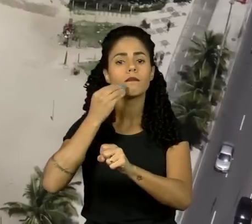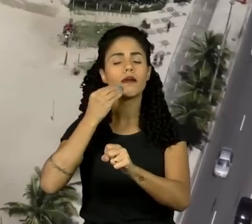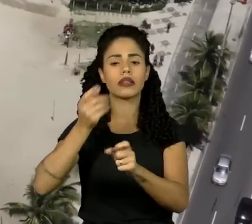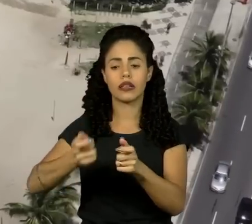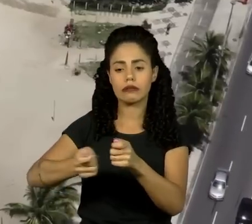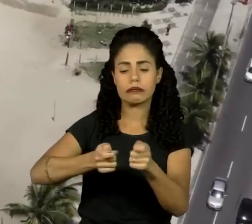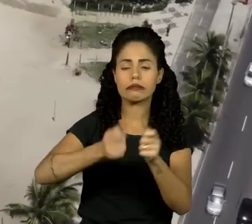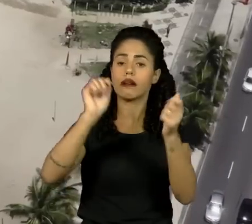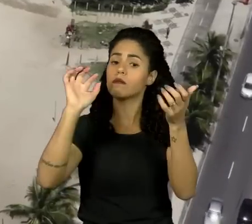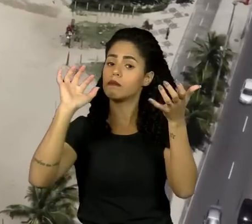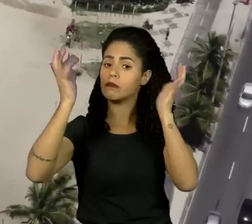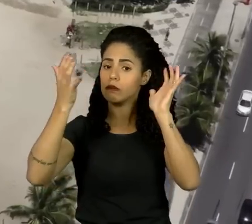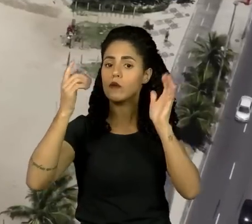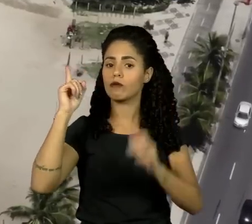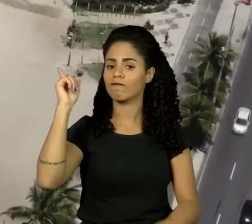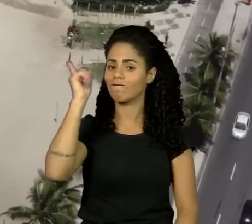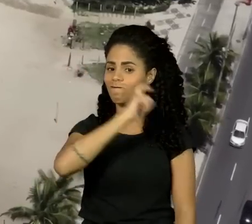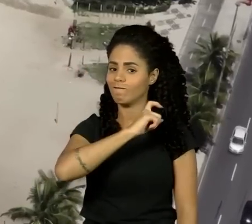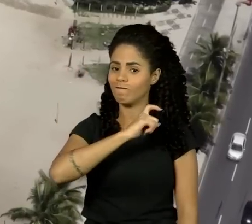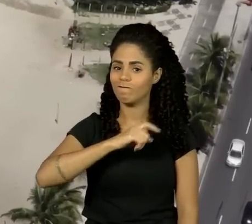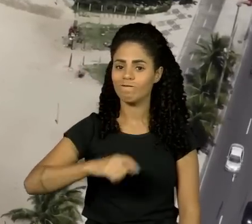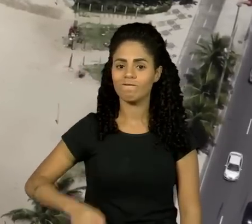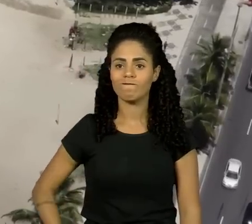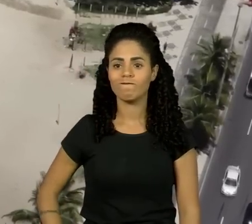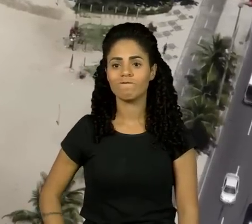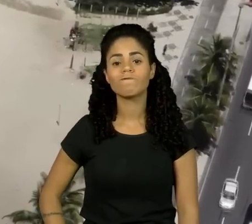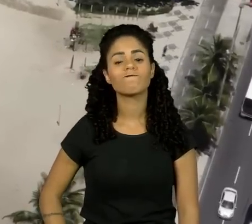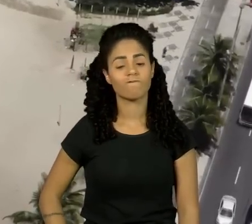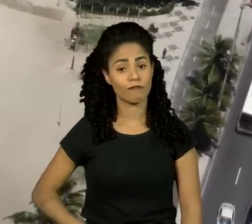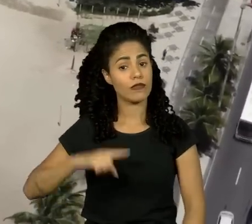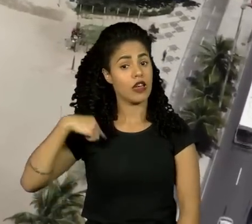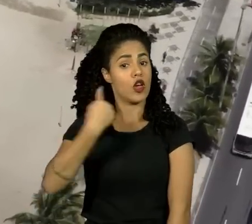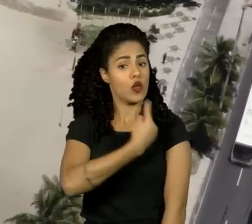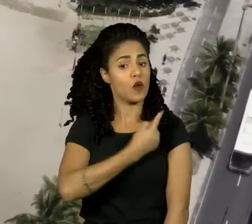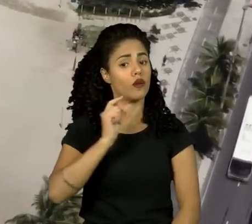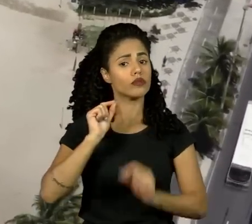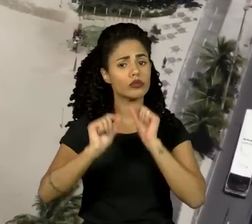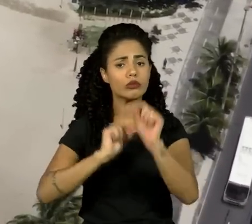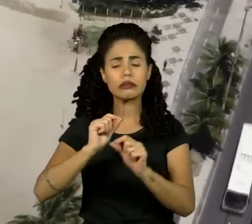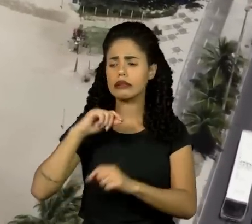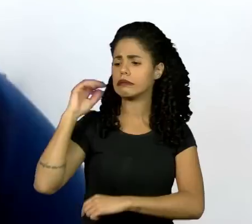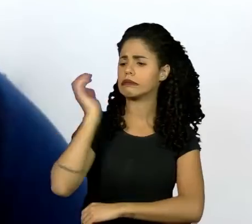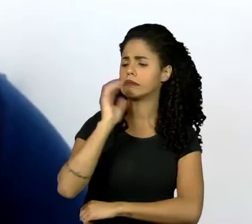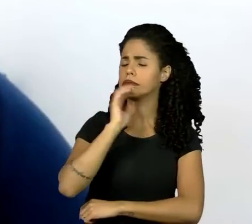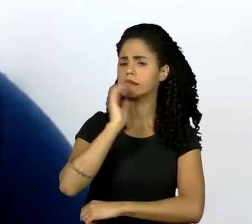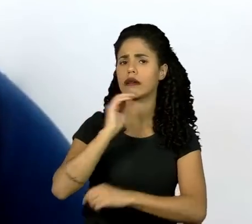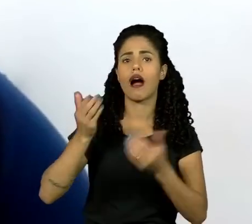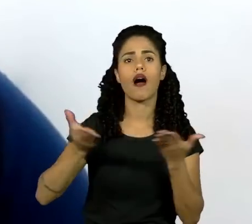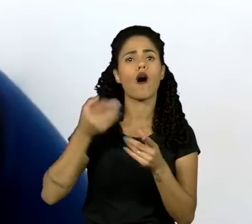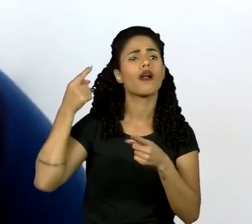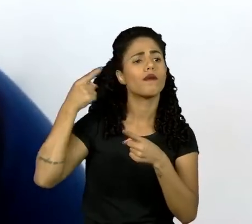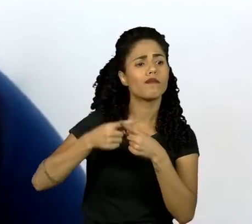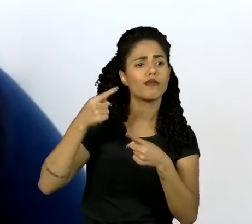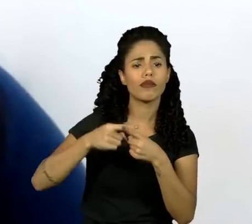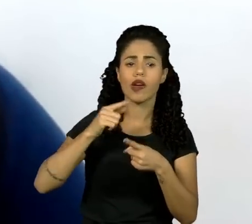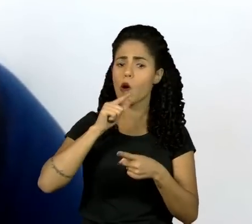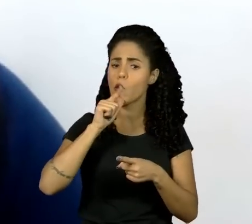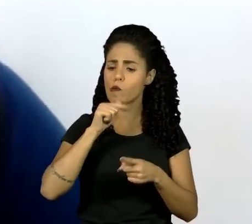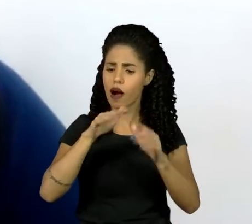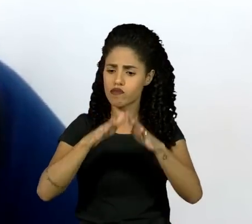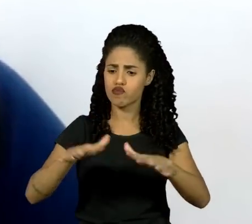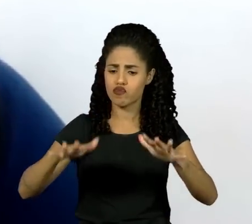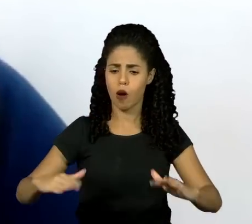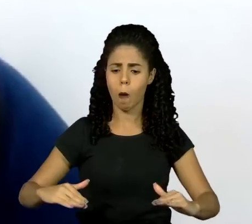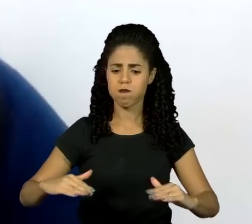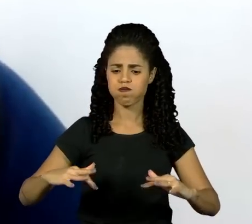à crise climática. Nós já estamos, na verdade, em emergência climática. O nível do mar está aumentando, que os